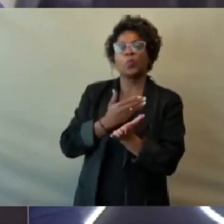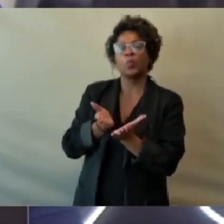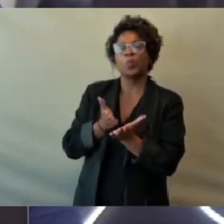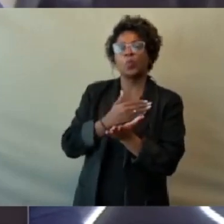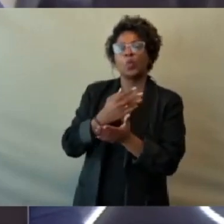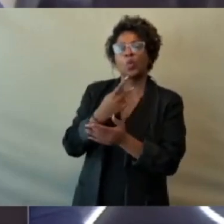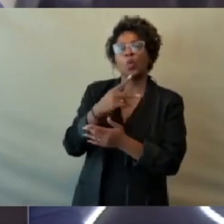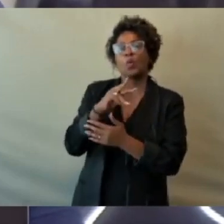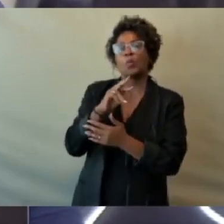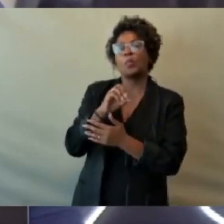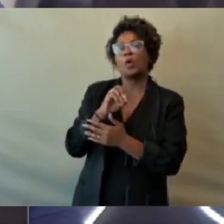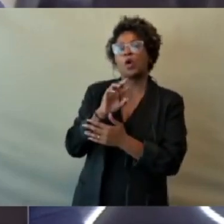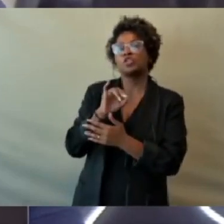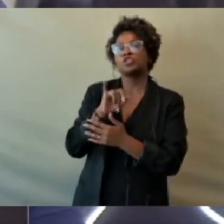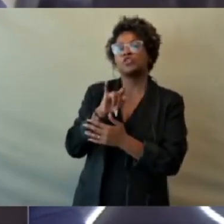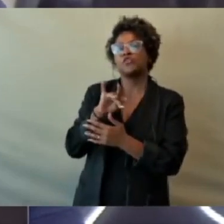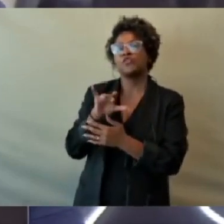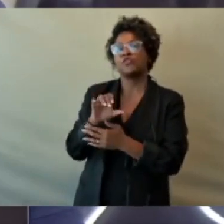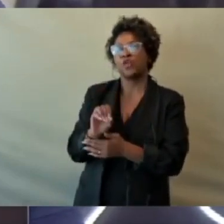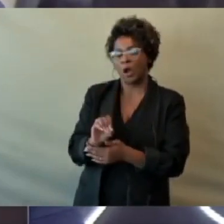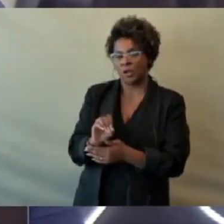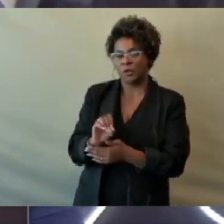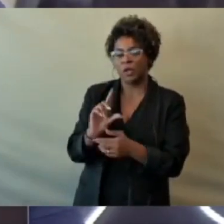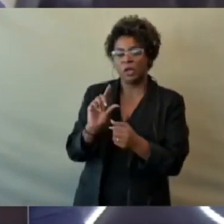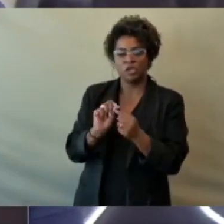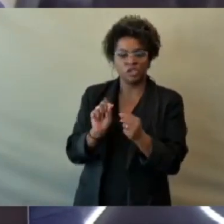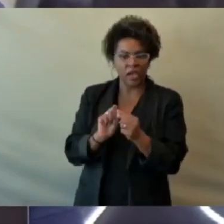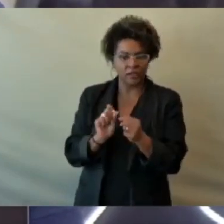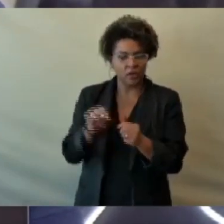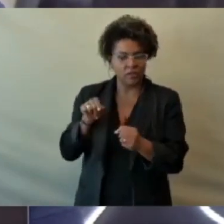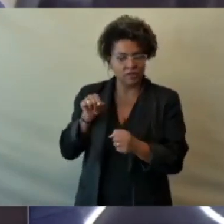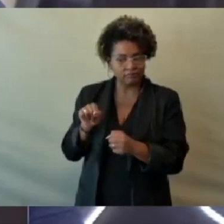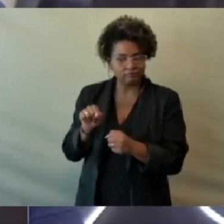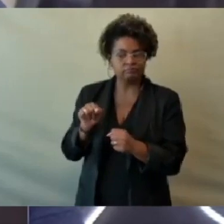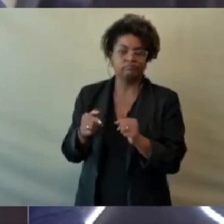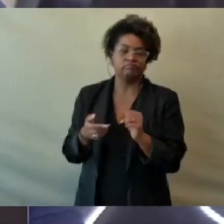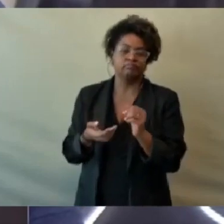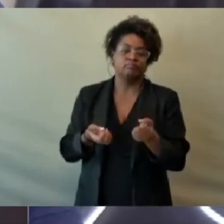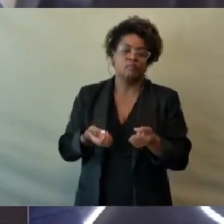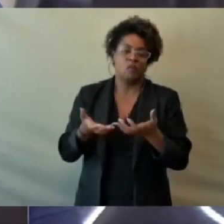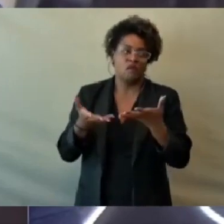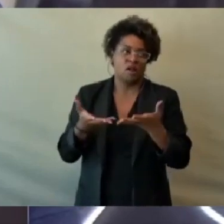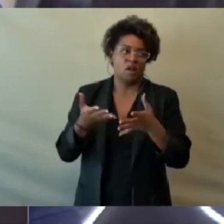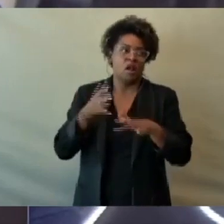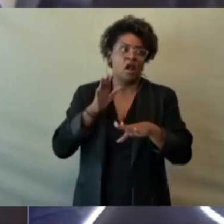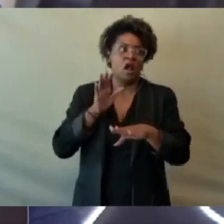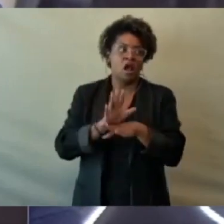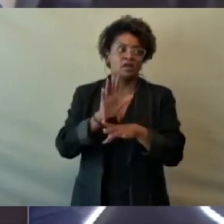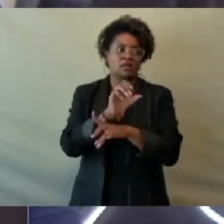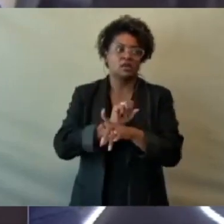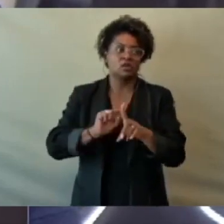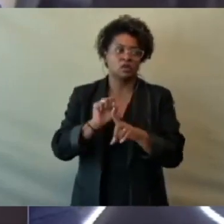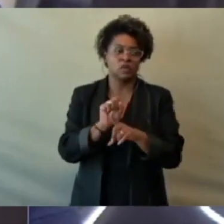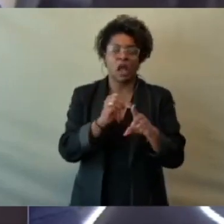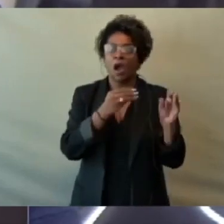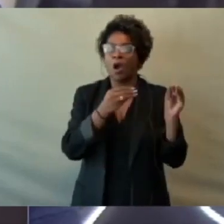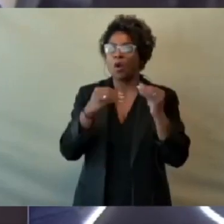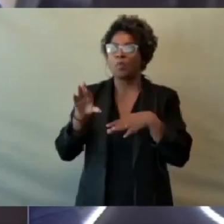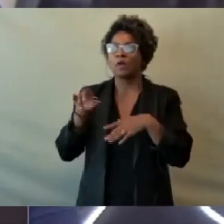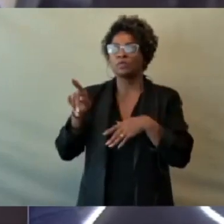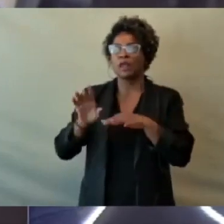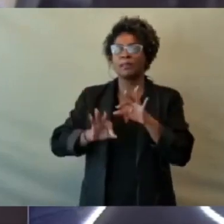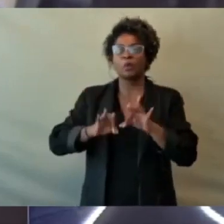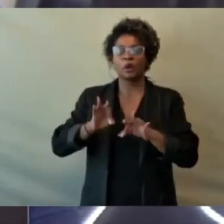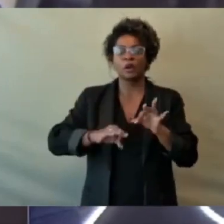oferece e para assistência social normalmente eu mando para o programa estamos juntos que a gente acha que